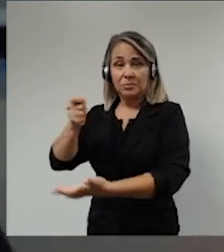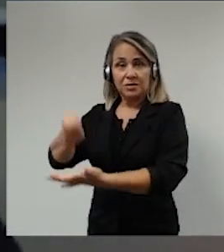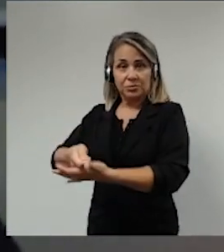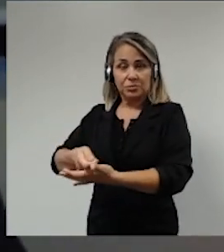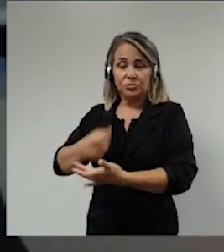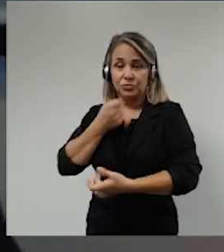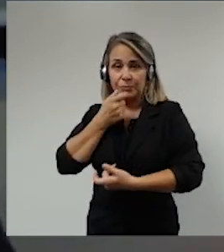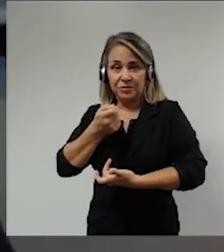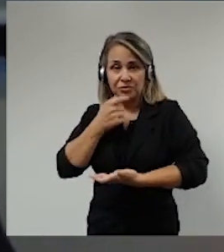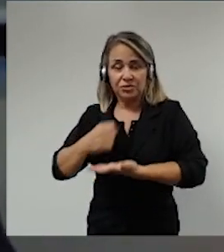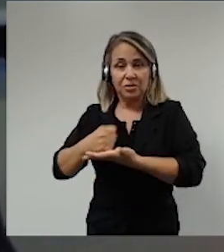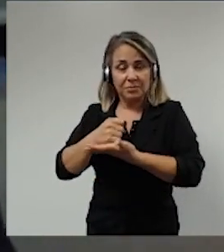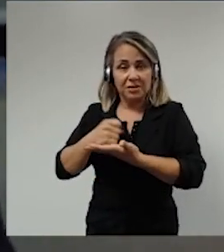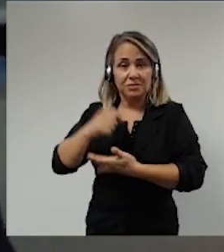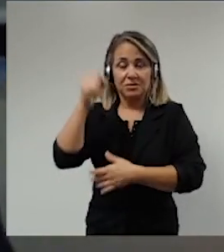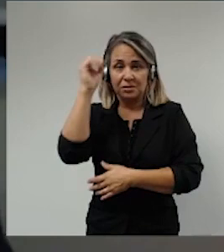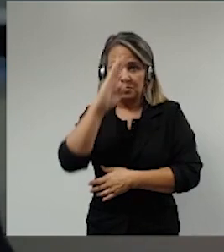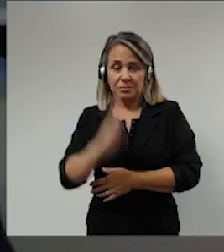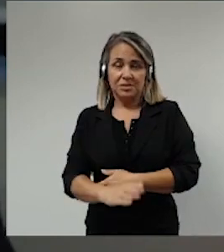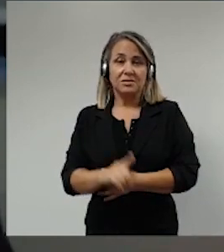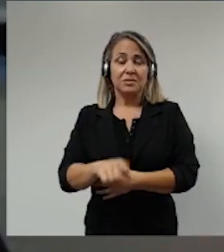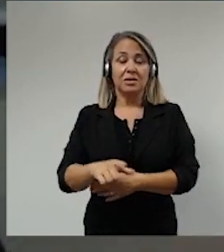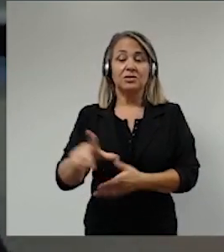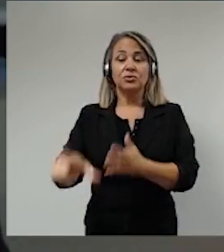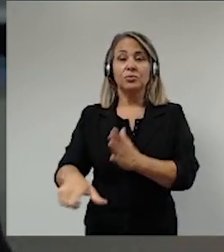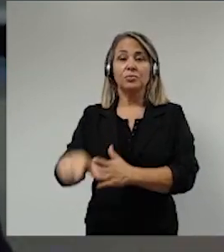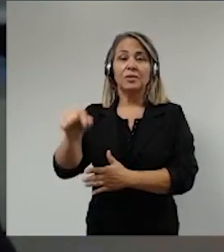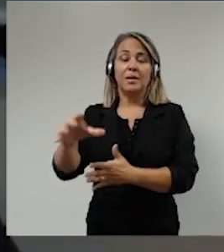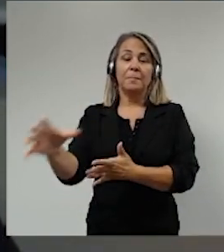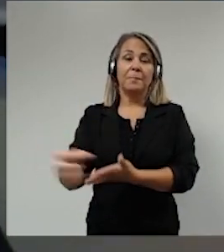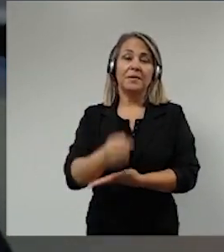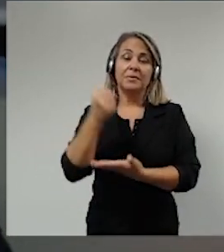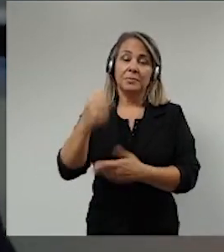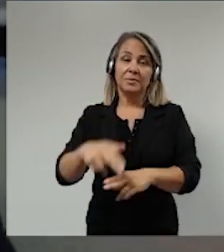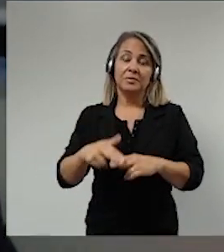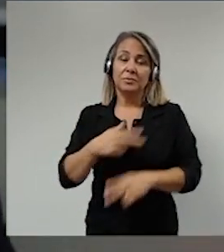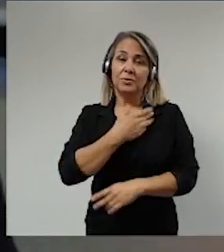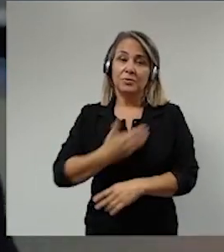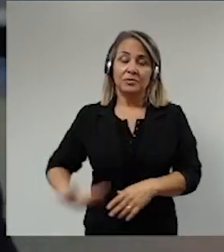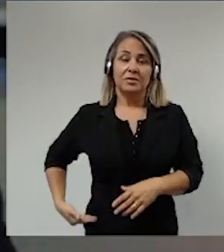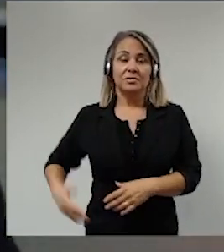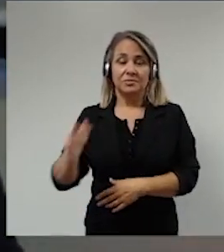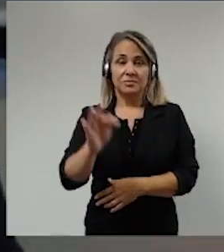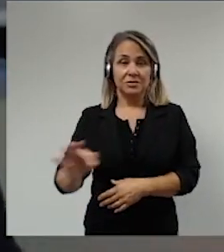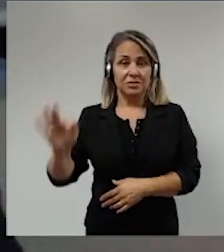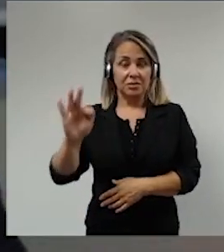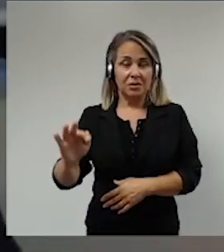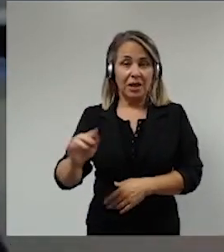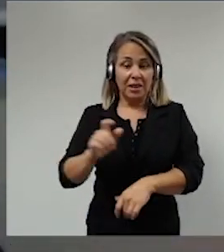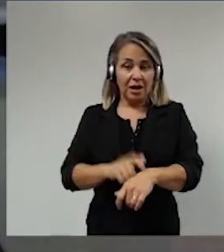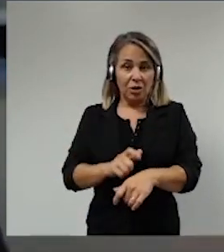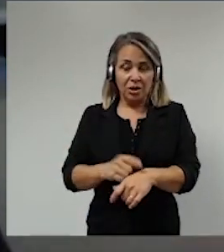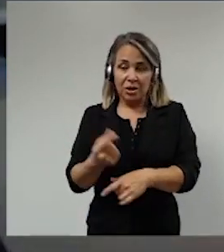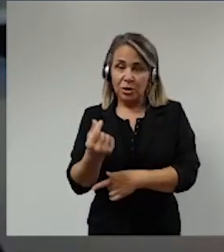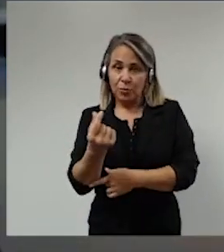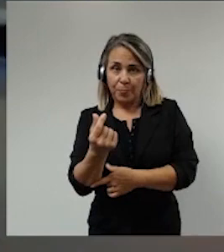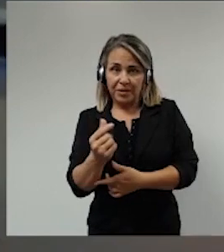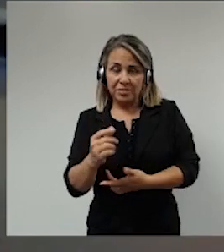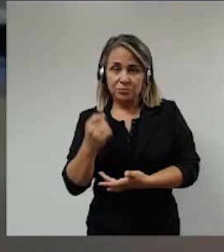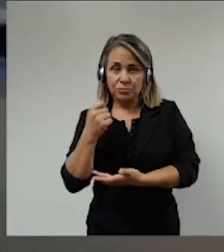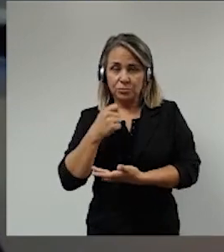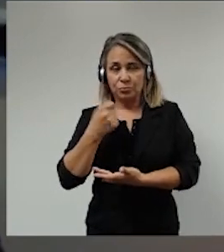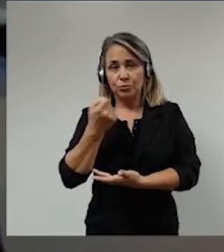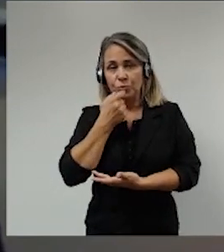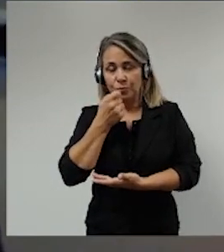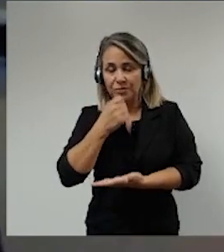de 50% dos medicamentos do país são adquiridos pelo poder público. Então, quando o preço do medicamento não